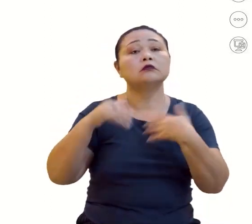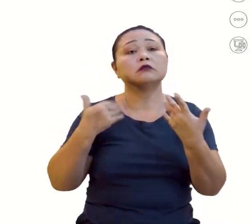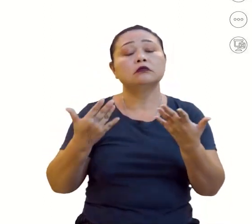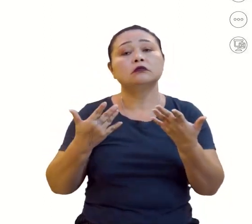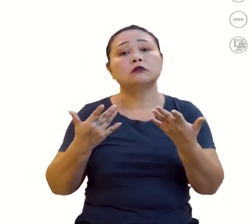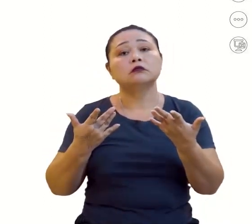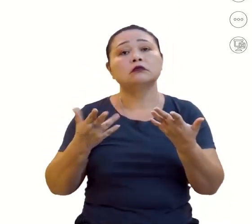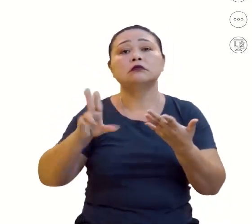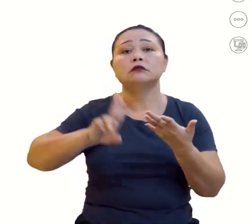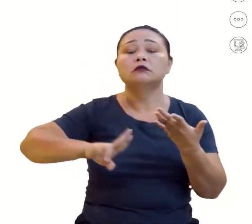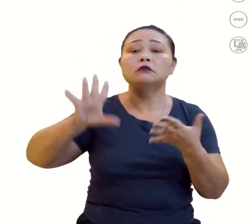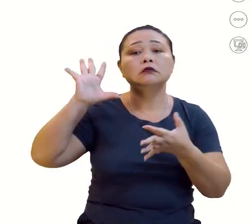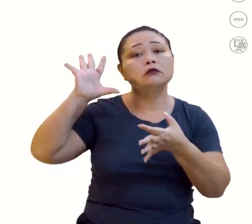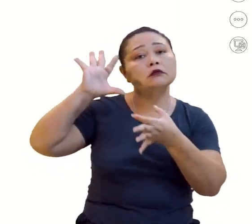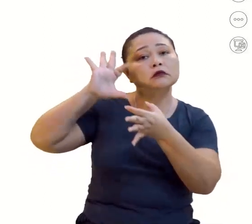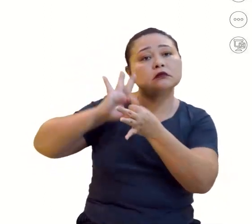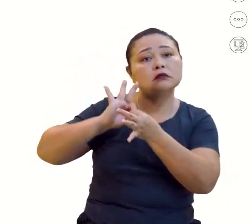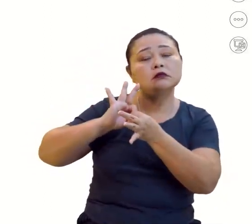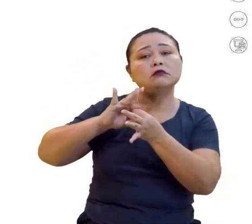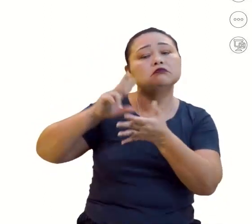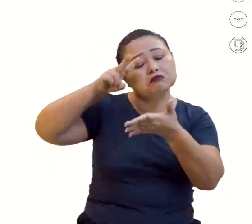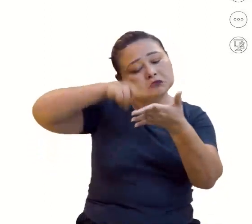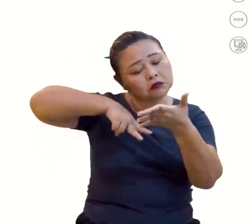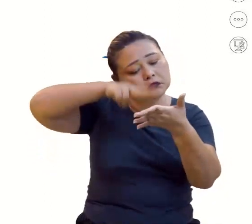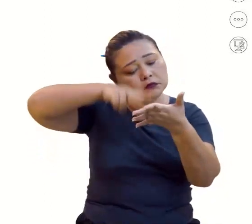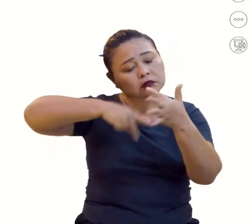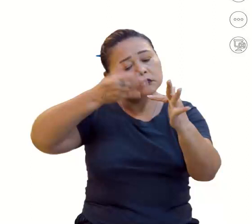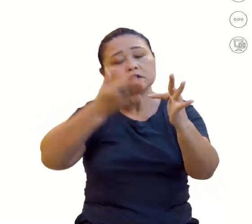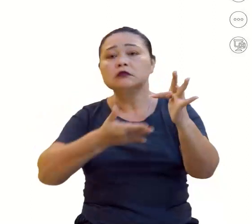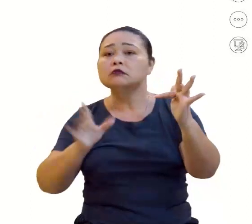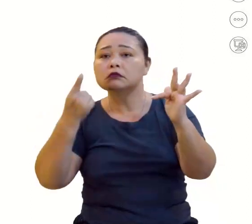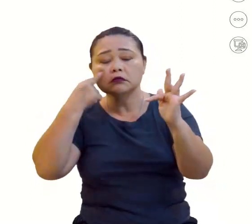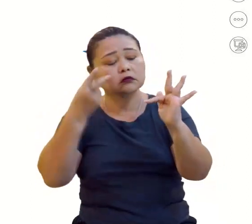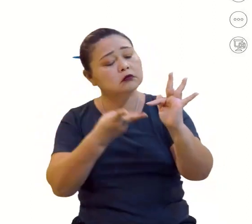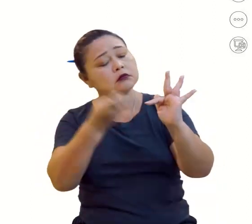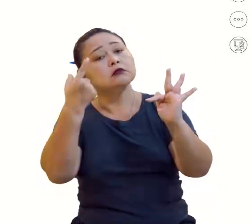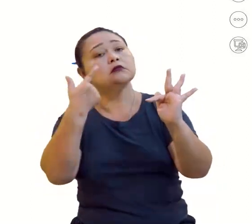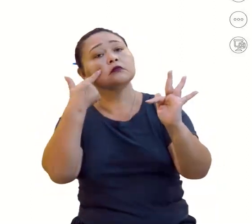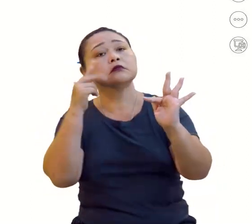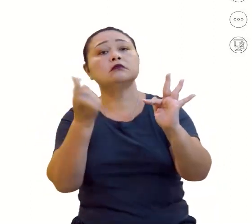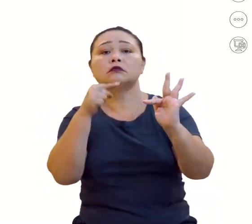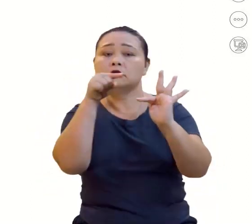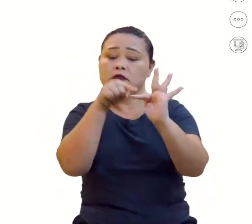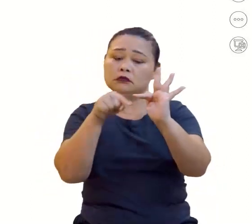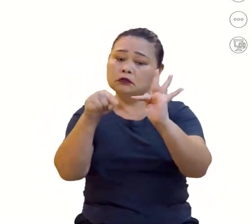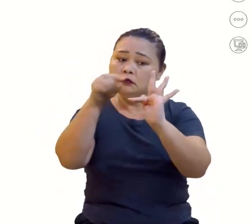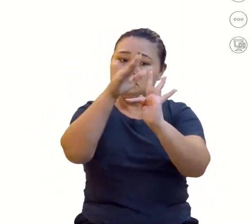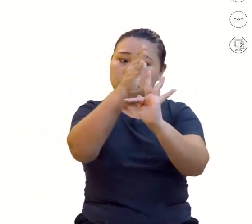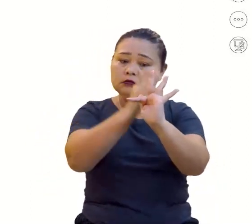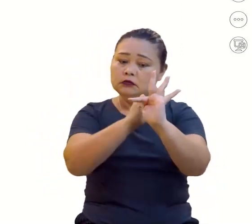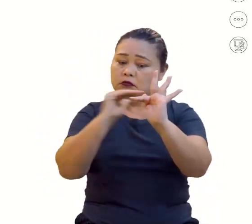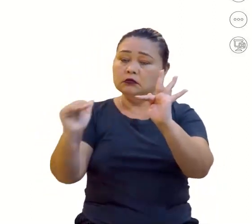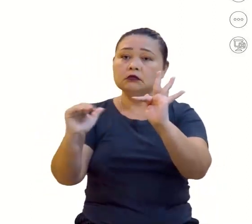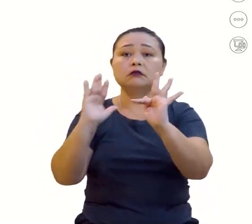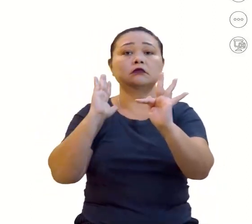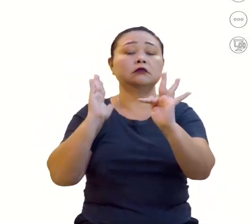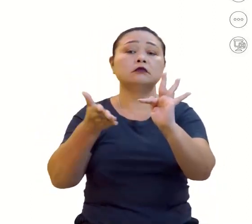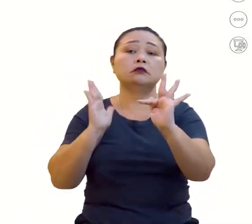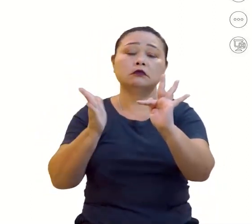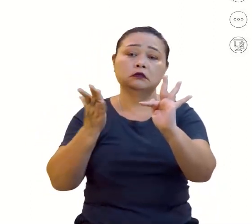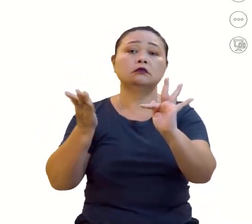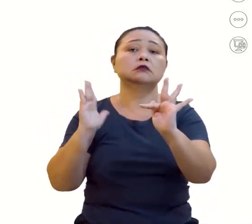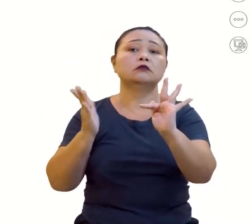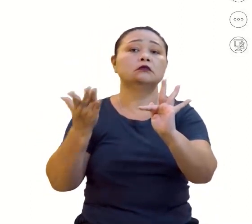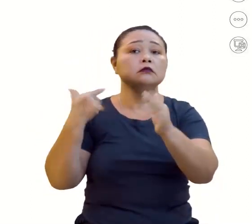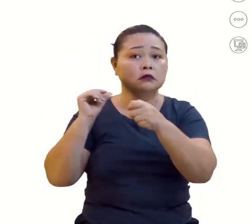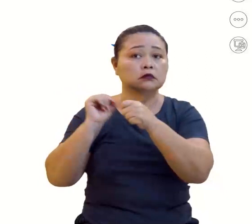A aplicação lógica seria a leitura do gráfico, simplesmente isso. Pontos e os pontos do plano cartesiano. Isso, que é o que a gente já vem fazendo aí na